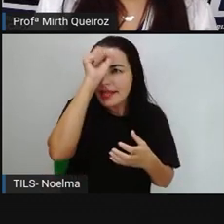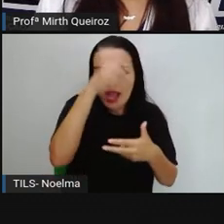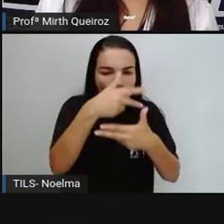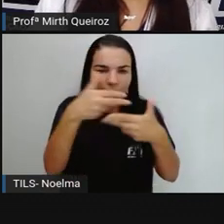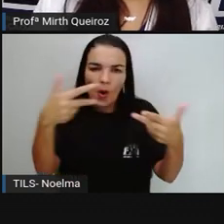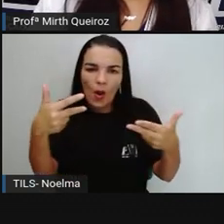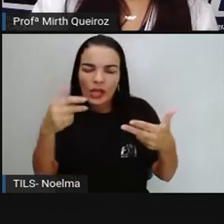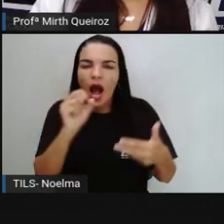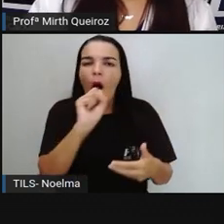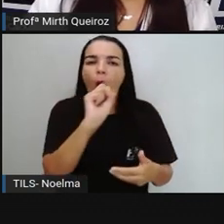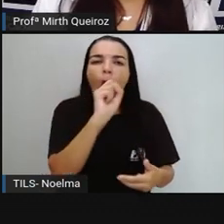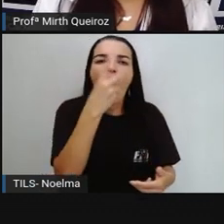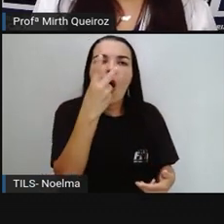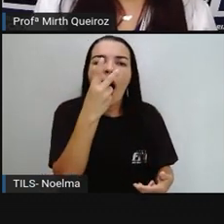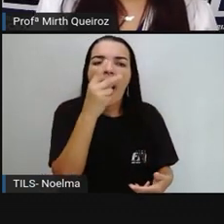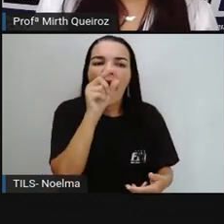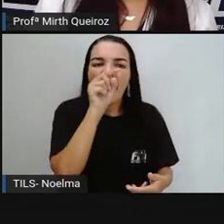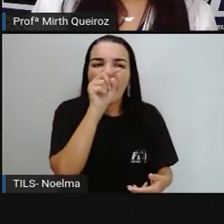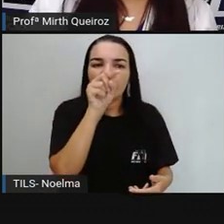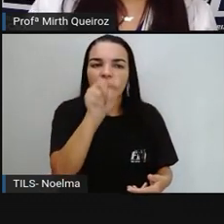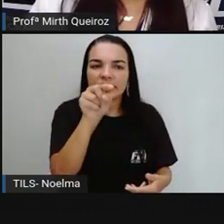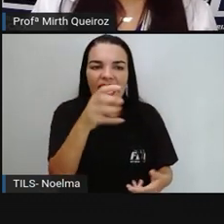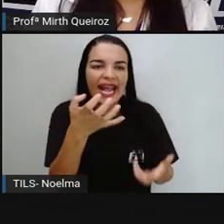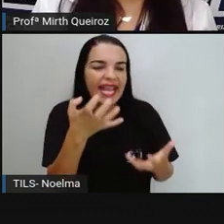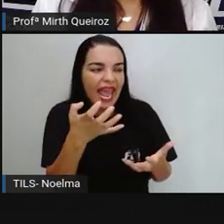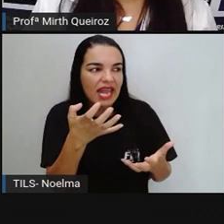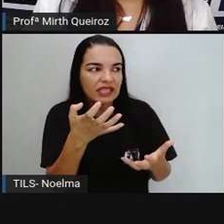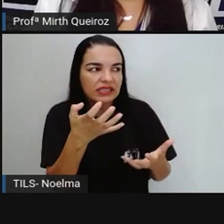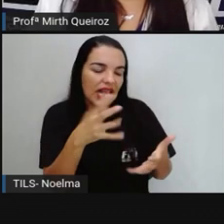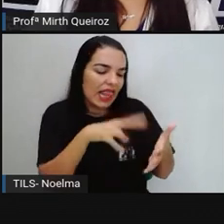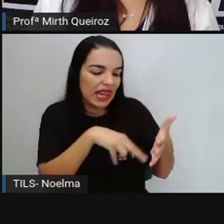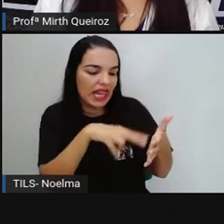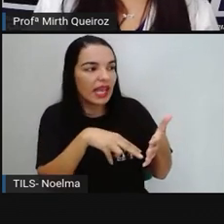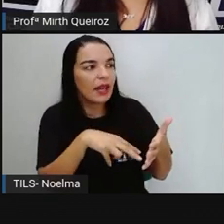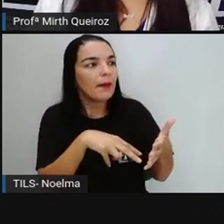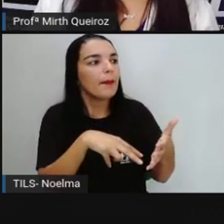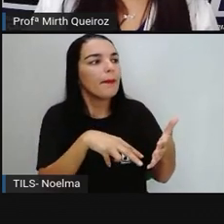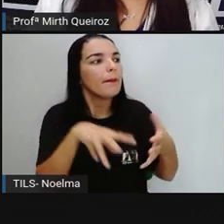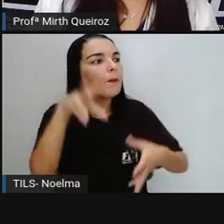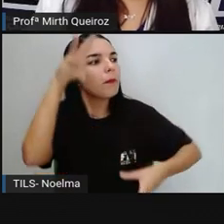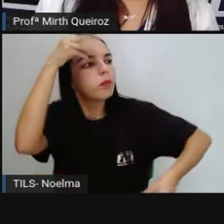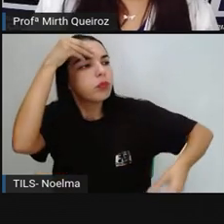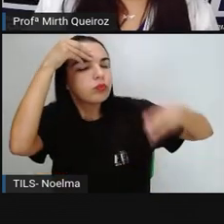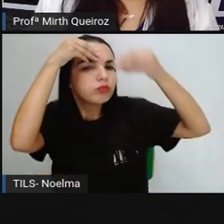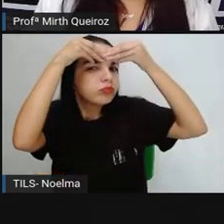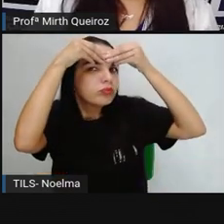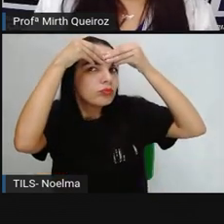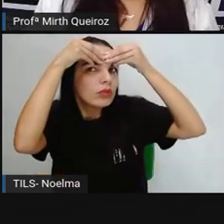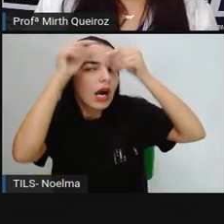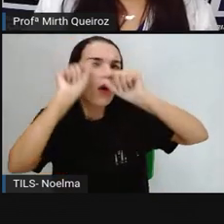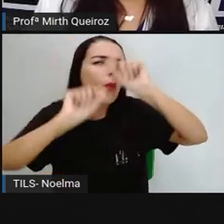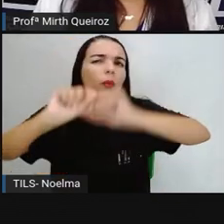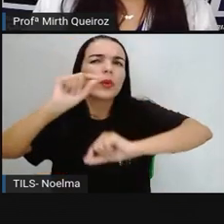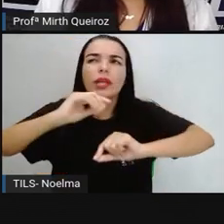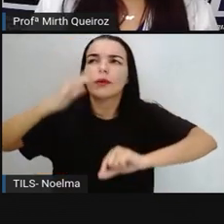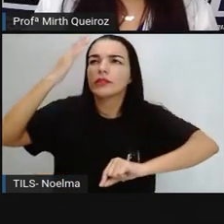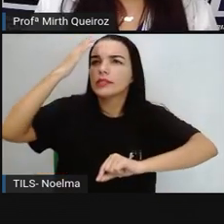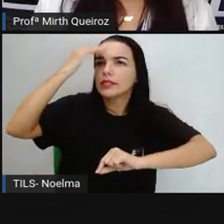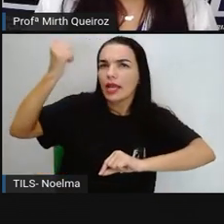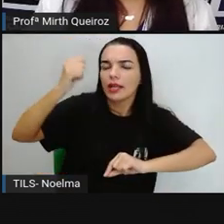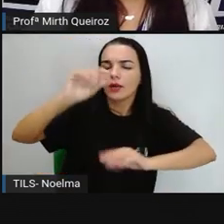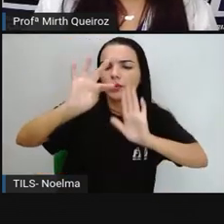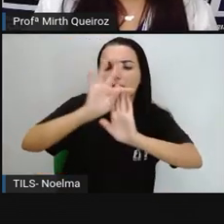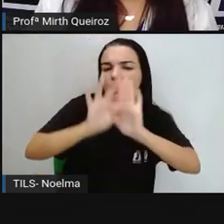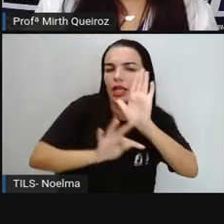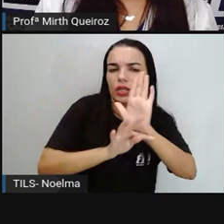você ler para estudar e você ler para o prazer. O que sei sobre esse texto? Antes da gente ler